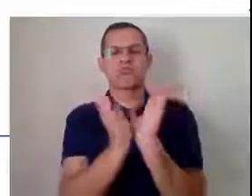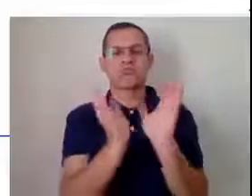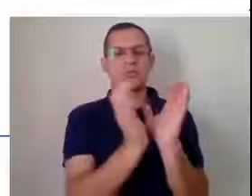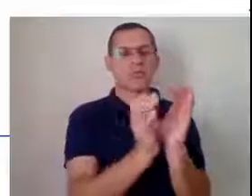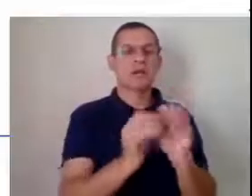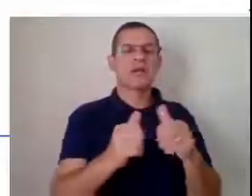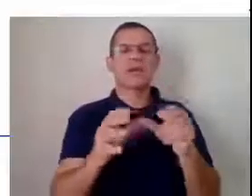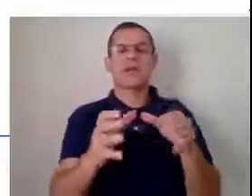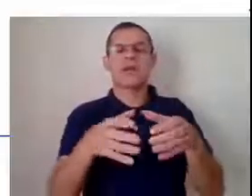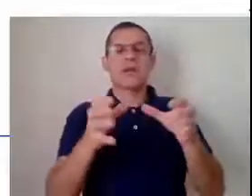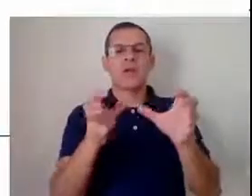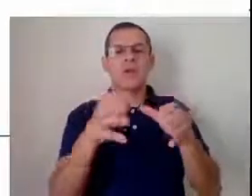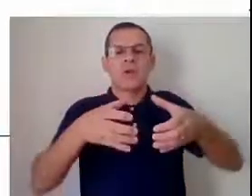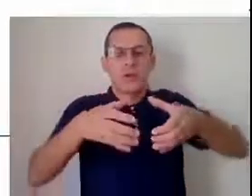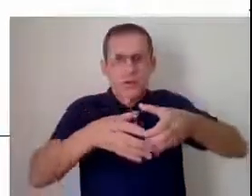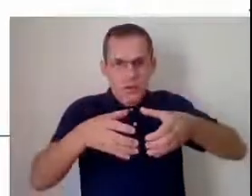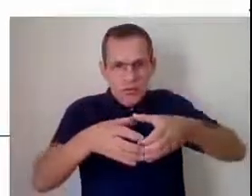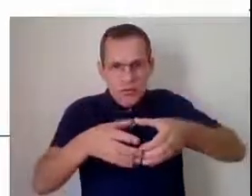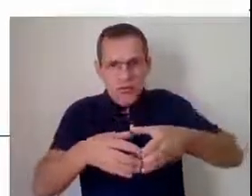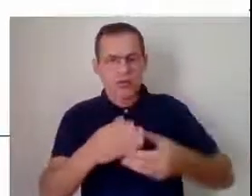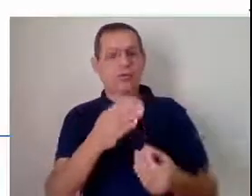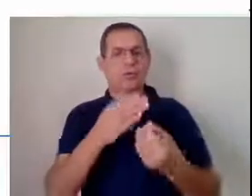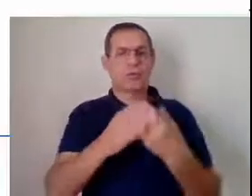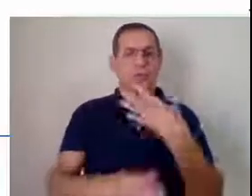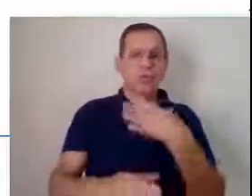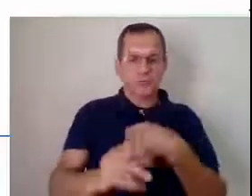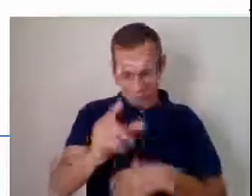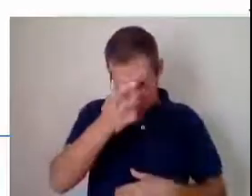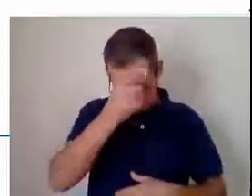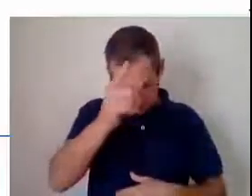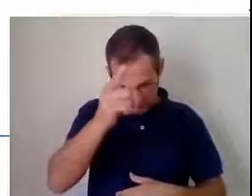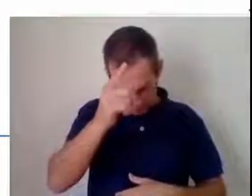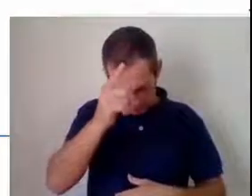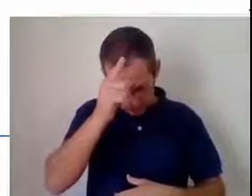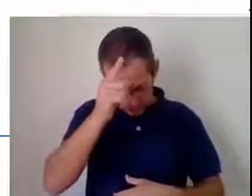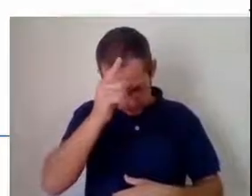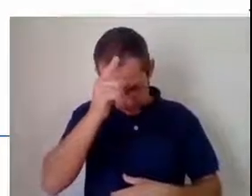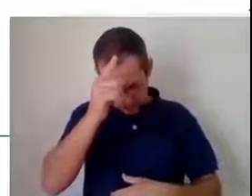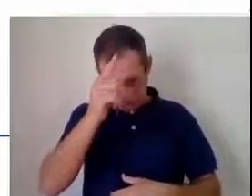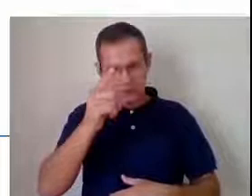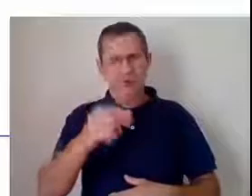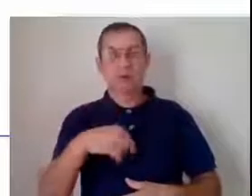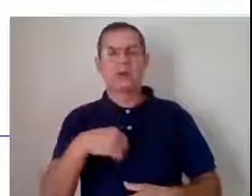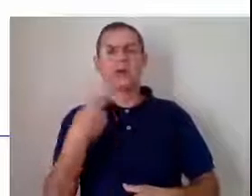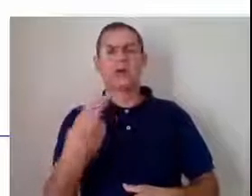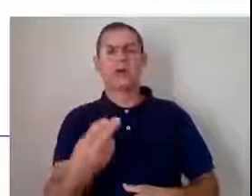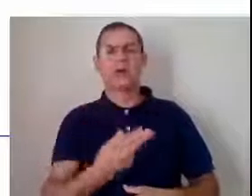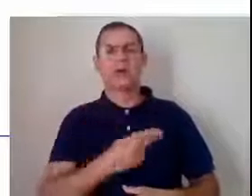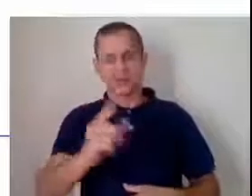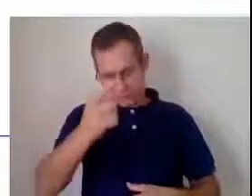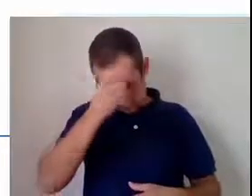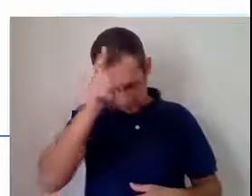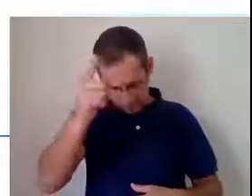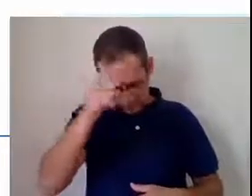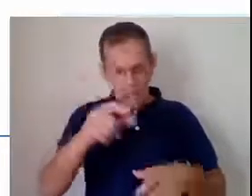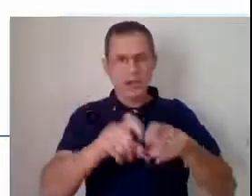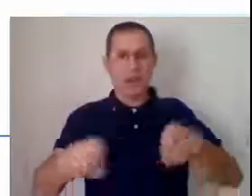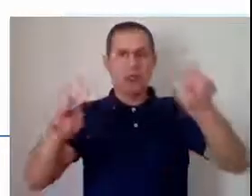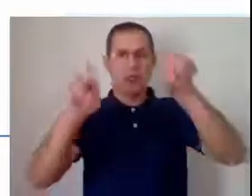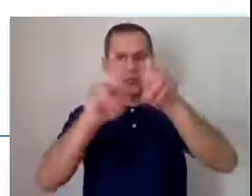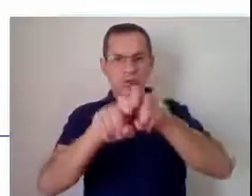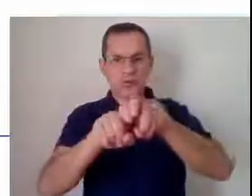será que esses conjuntos constituem a lógica? Aqui, a nossa lógica